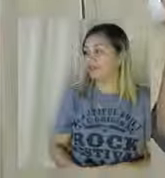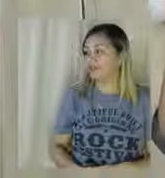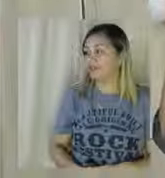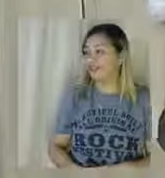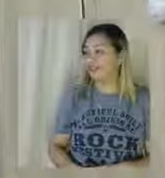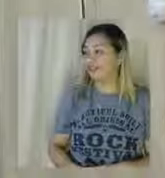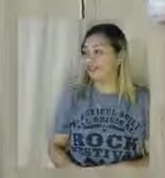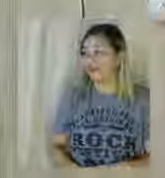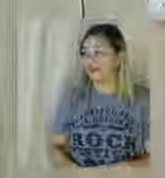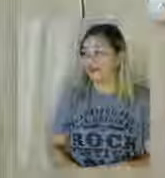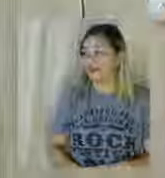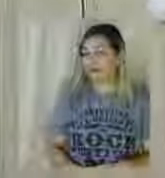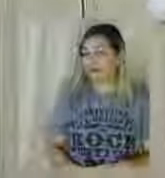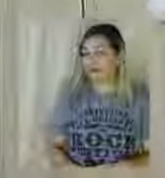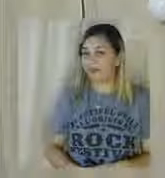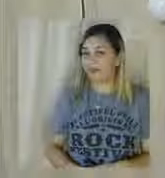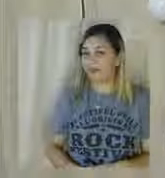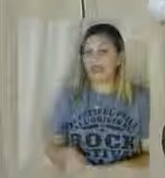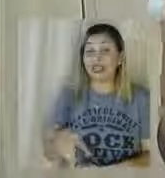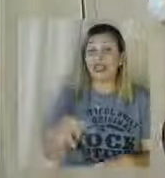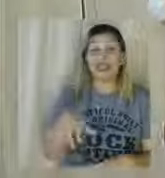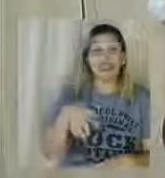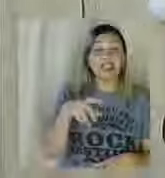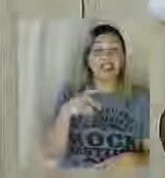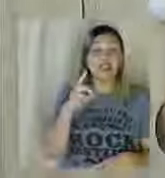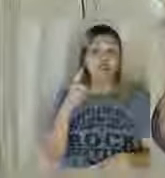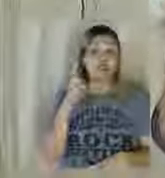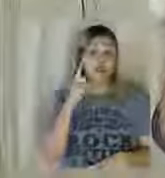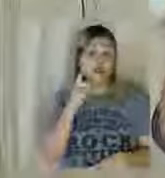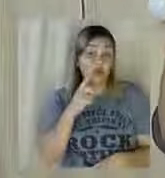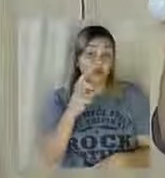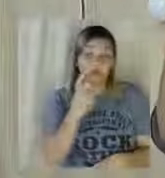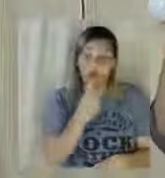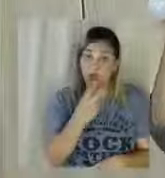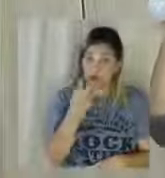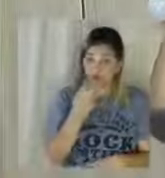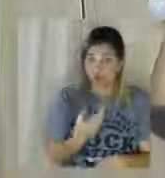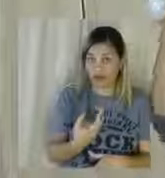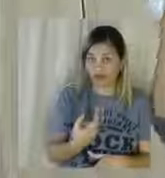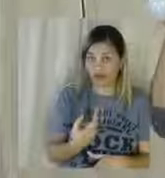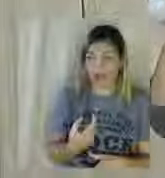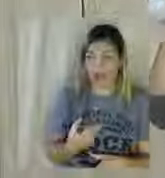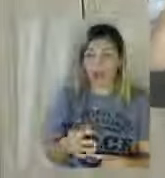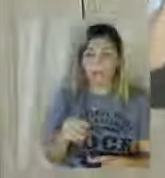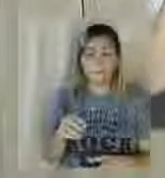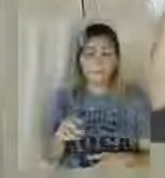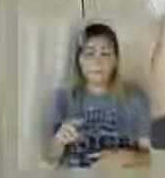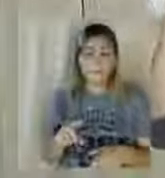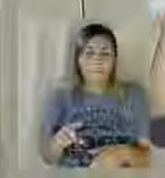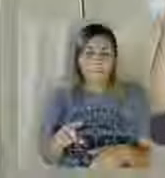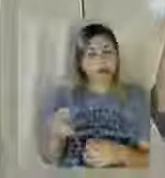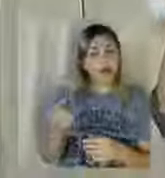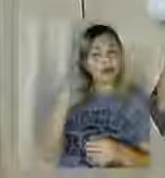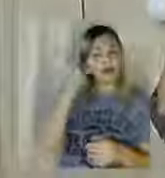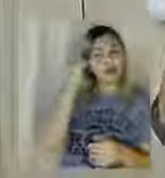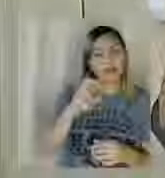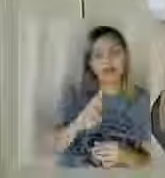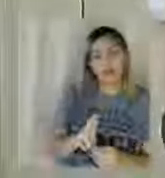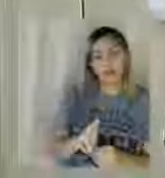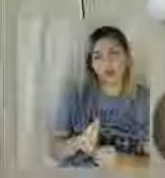A chamada surda oralizada, é isso? Sim, mas às vezes, a idade que eu comecei, eu não